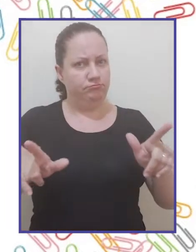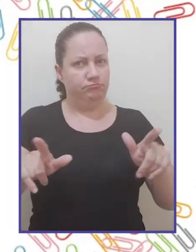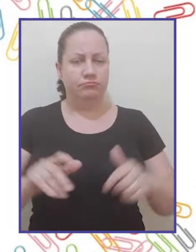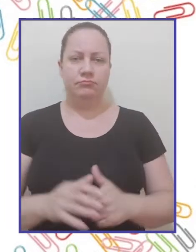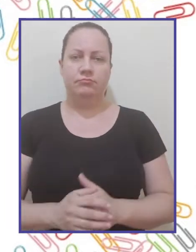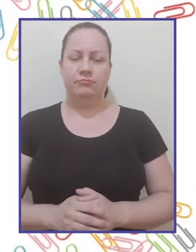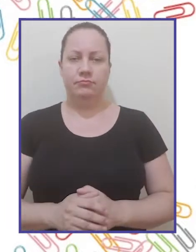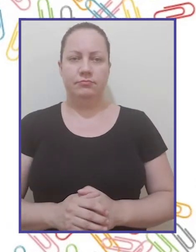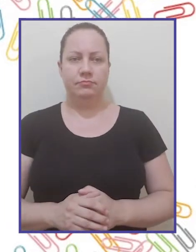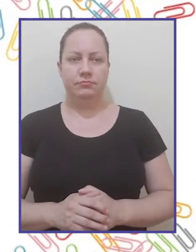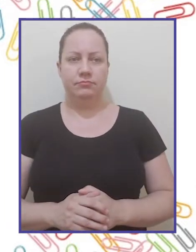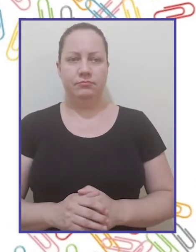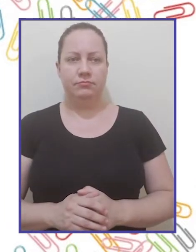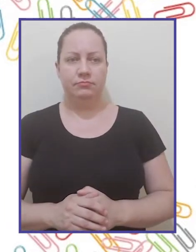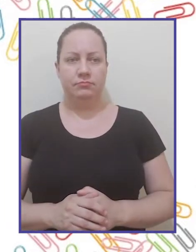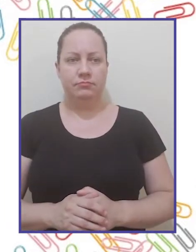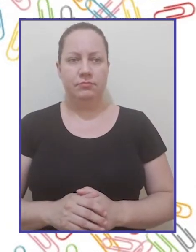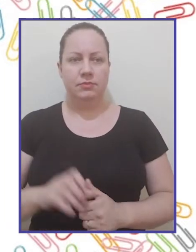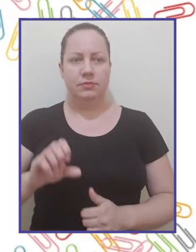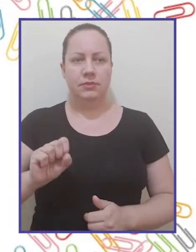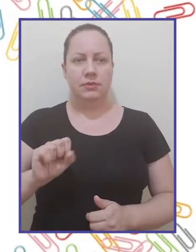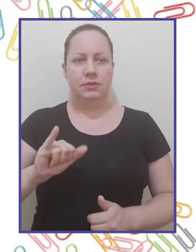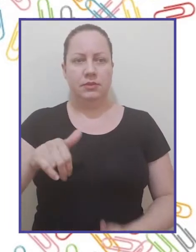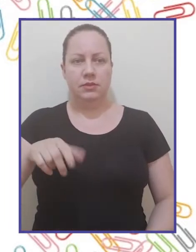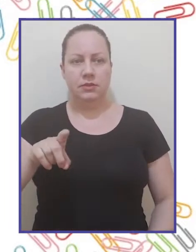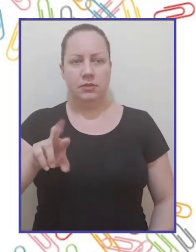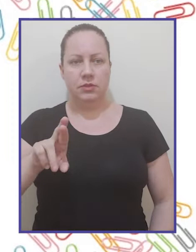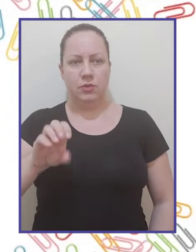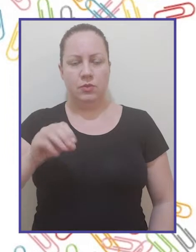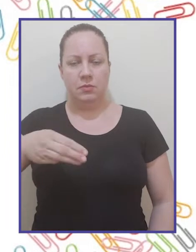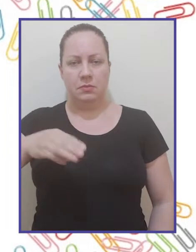atípico, a síndrome de Rett,